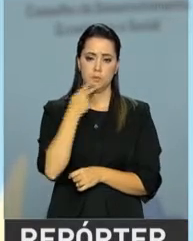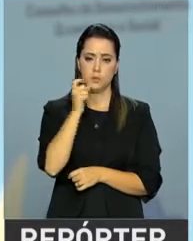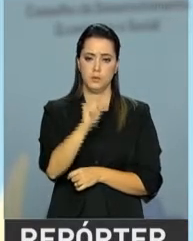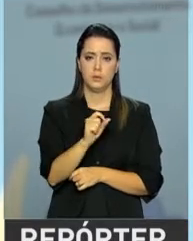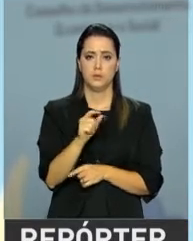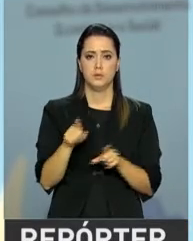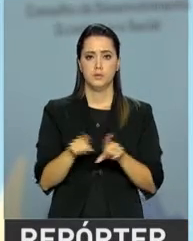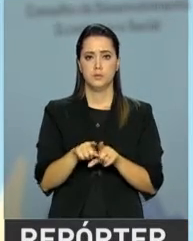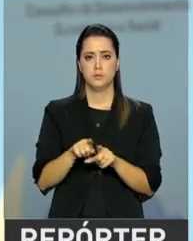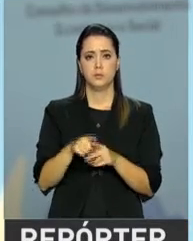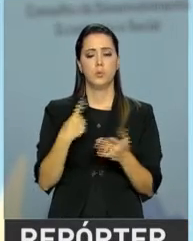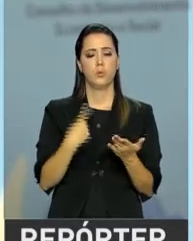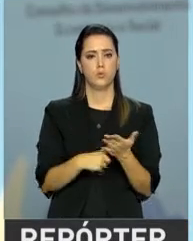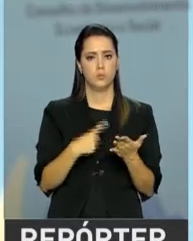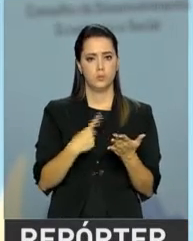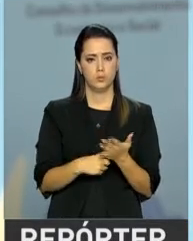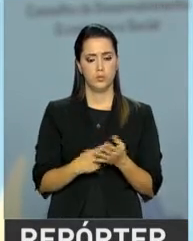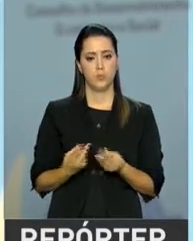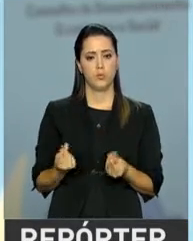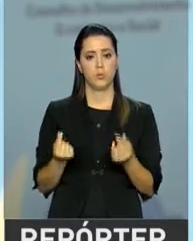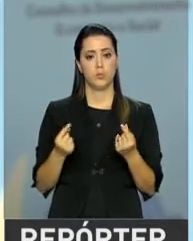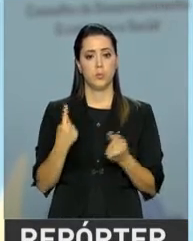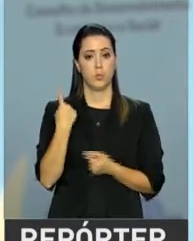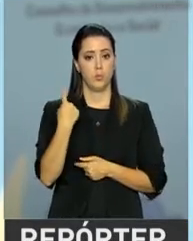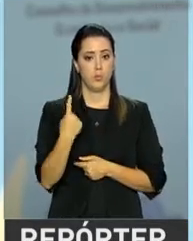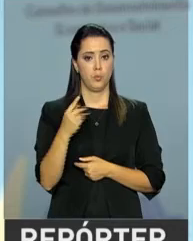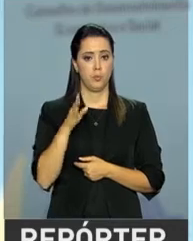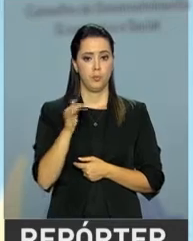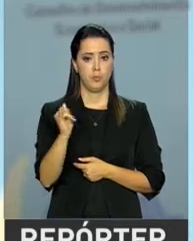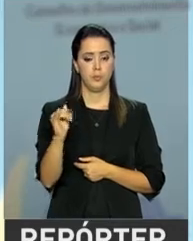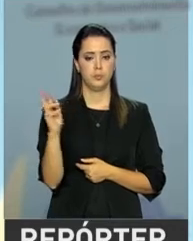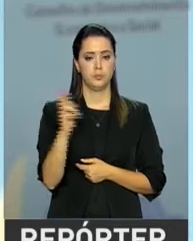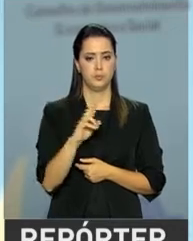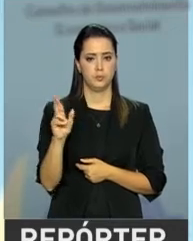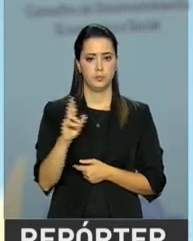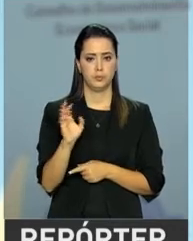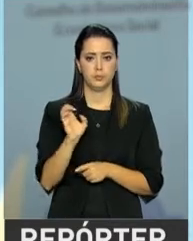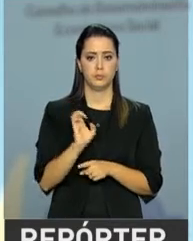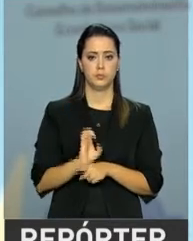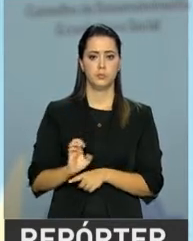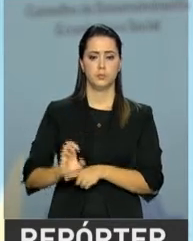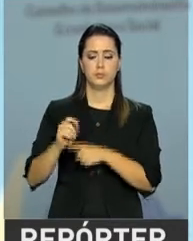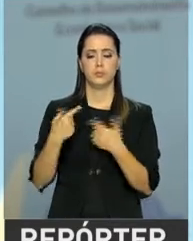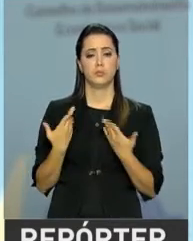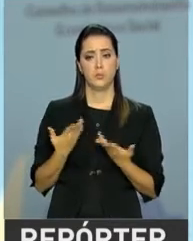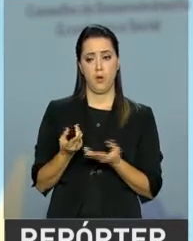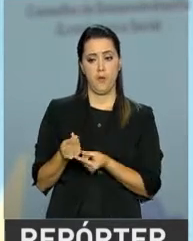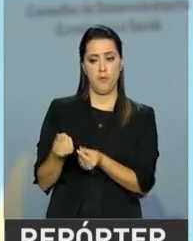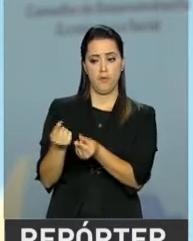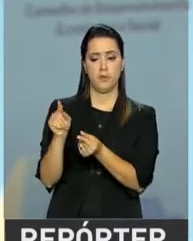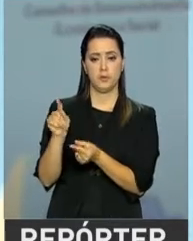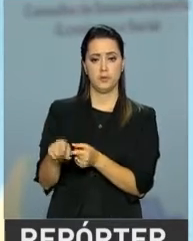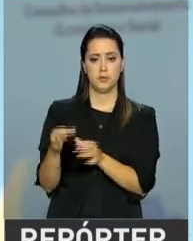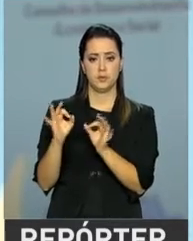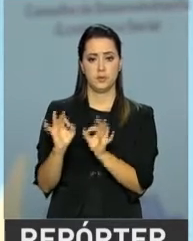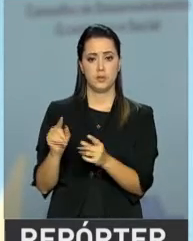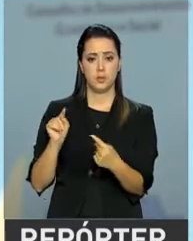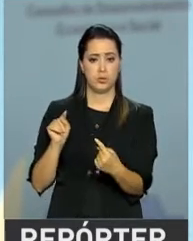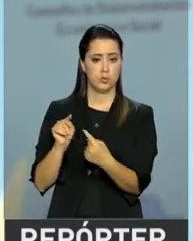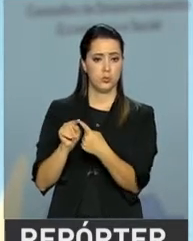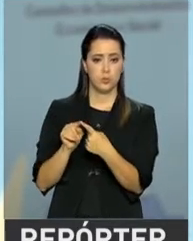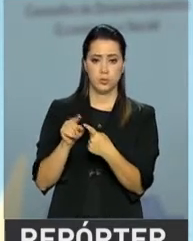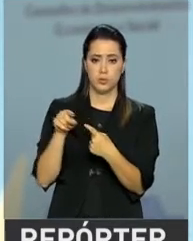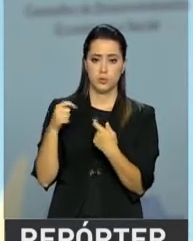e shell temer confirmou a verba de 1 bilhão de reais para as ações no estado valor que segundo ele está de acordo